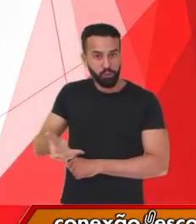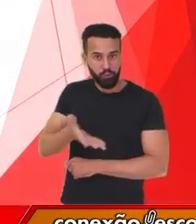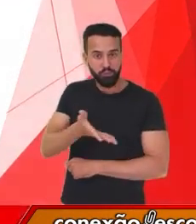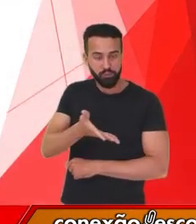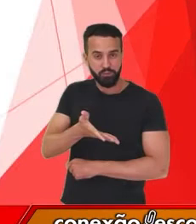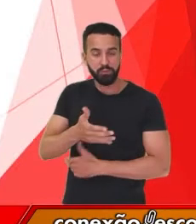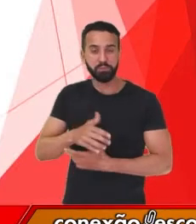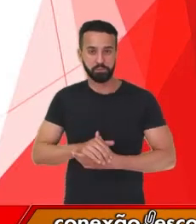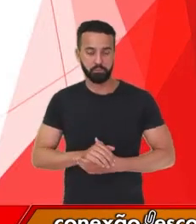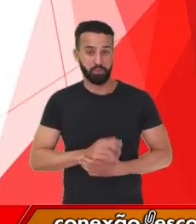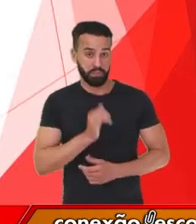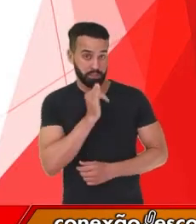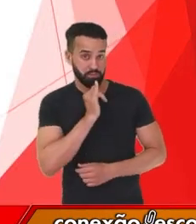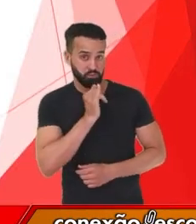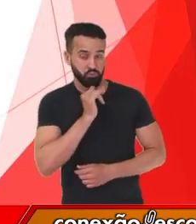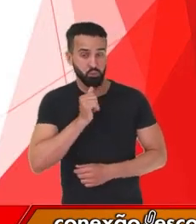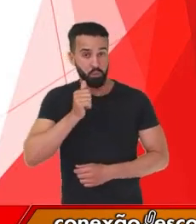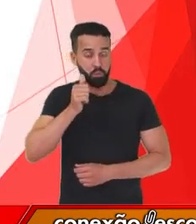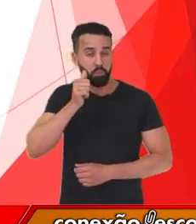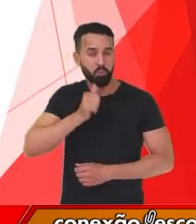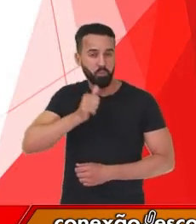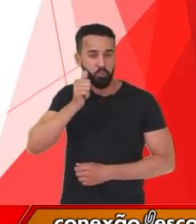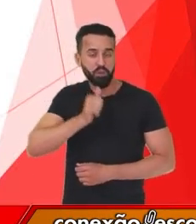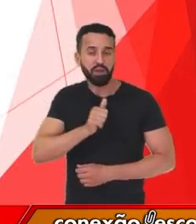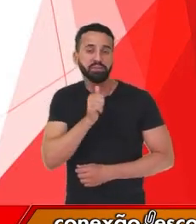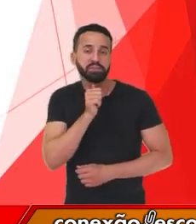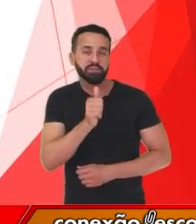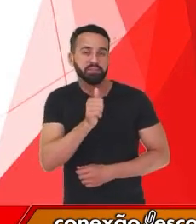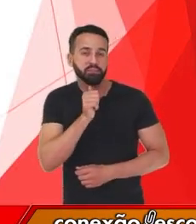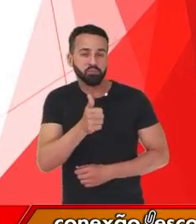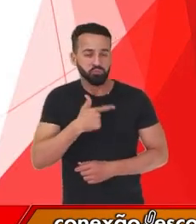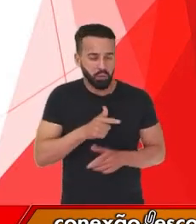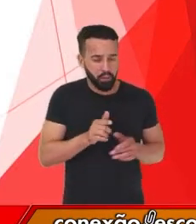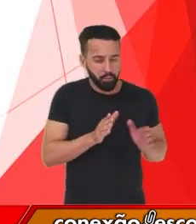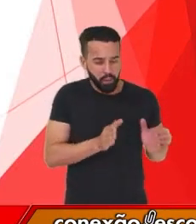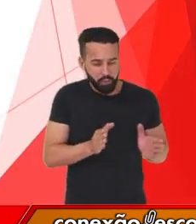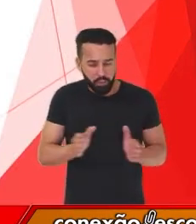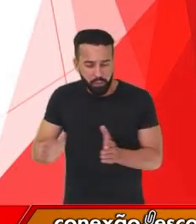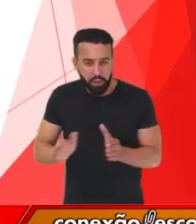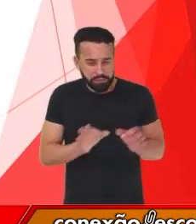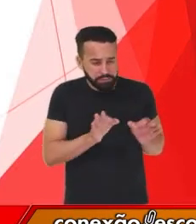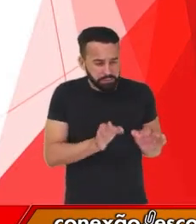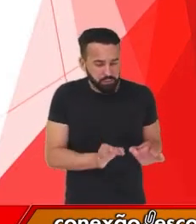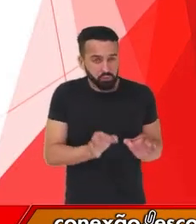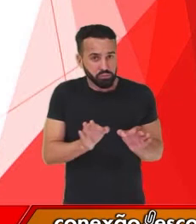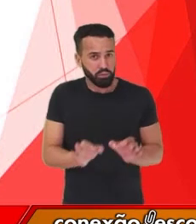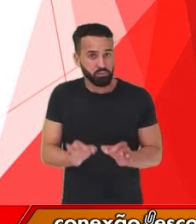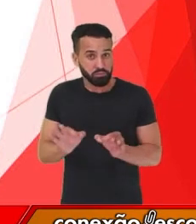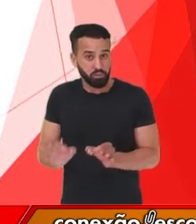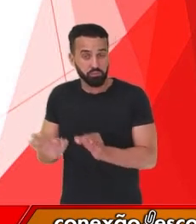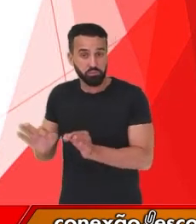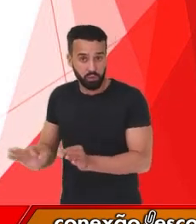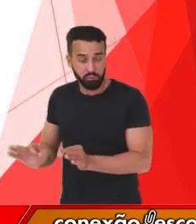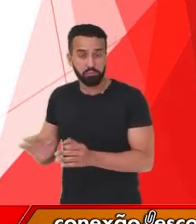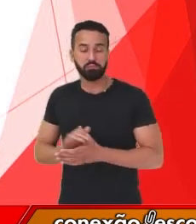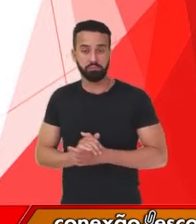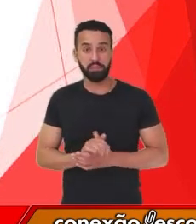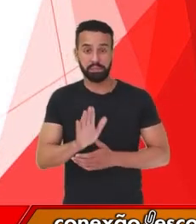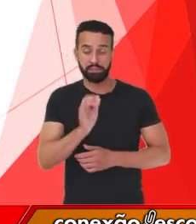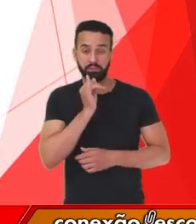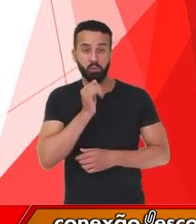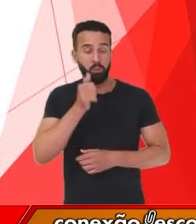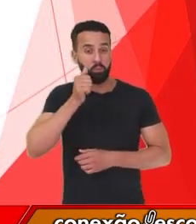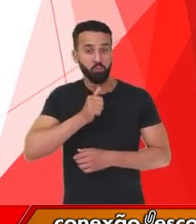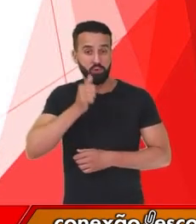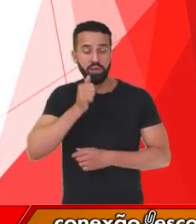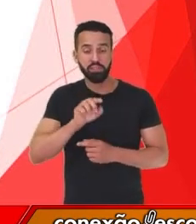suponhamos o caso de uma mulher que tem o ciclo menstrual completamente regulado. Suponhamos que essa mulher tenha menstruado no dia 5